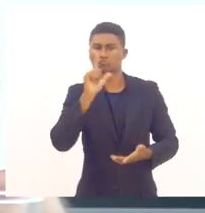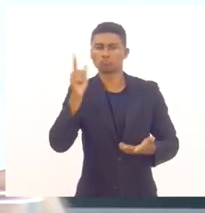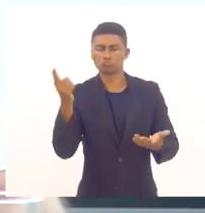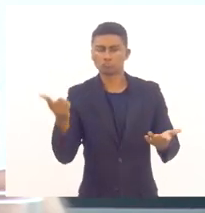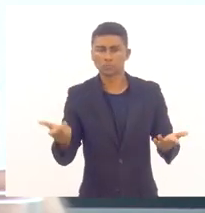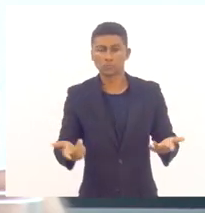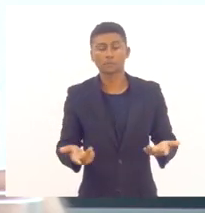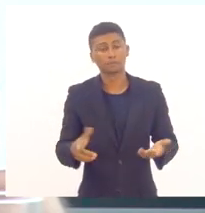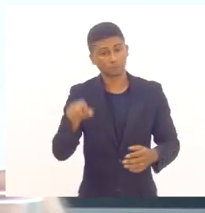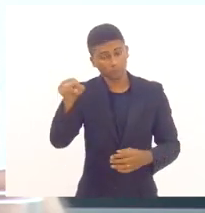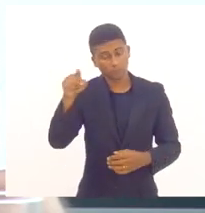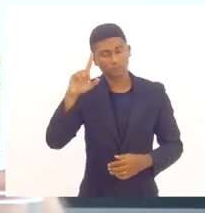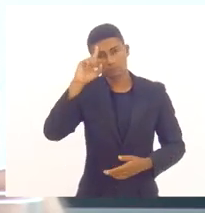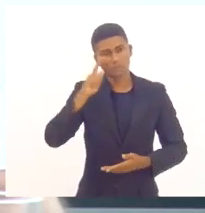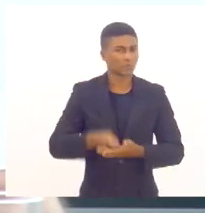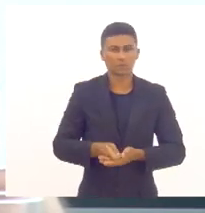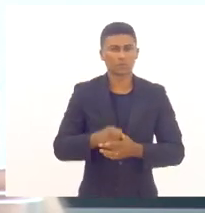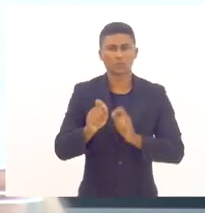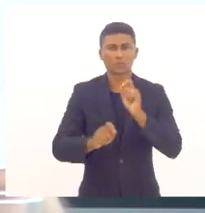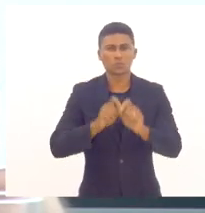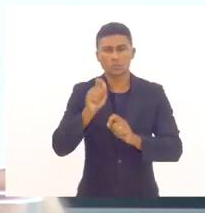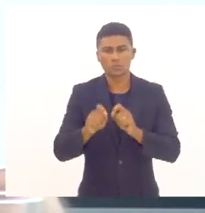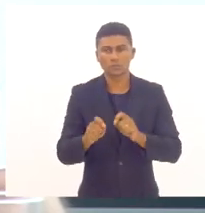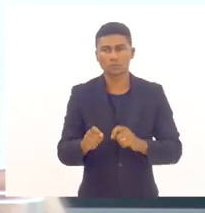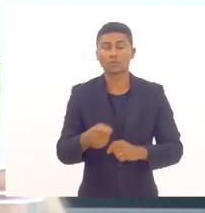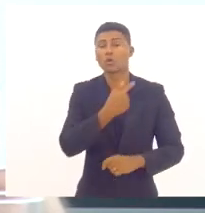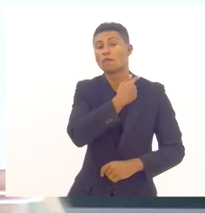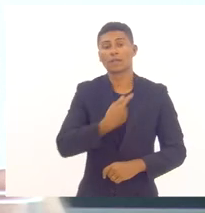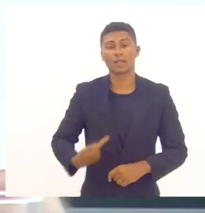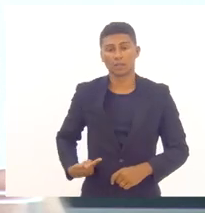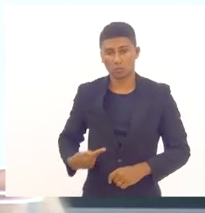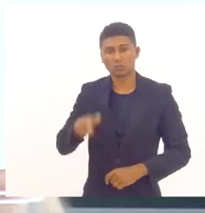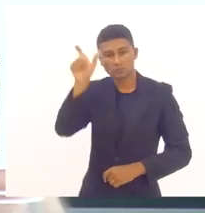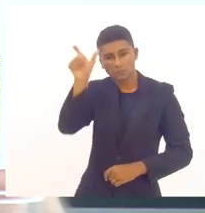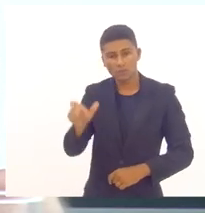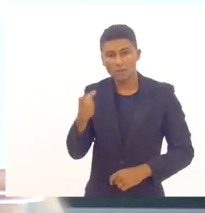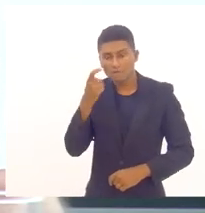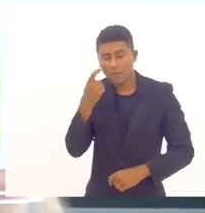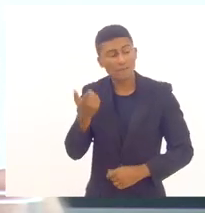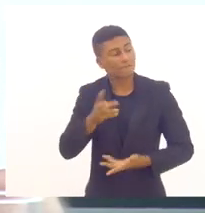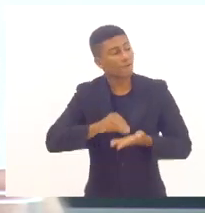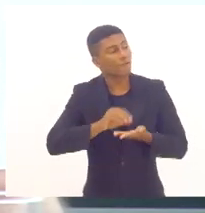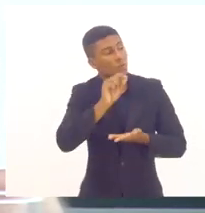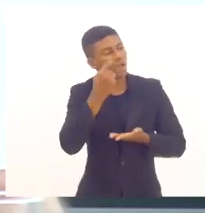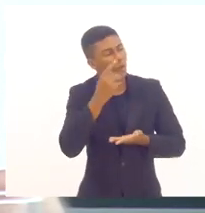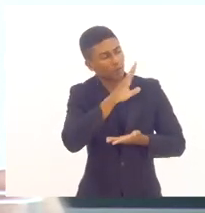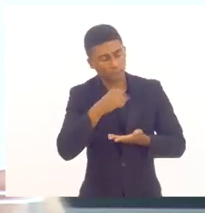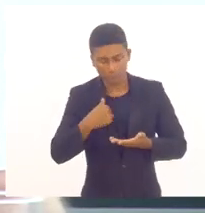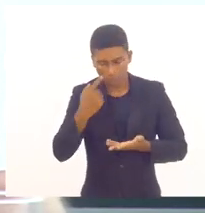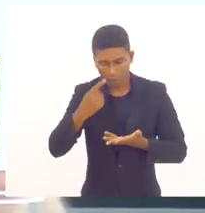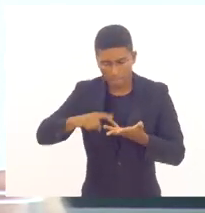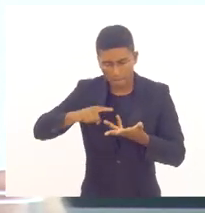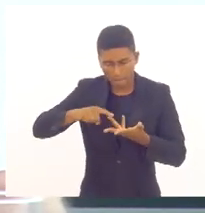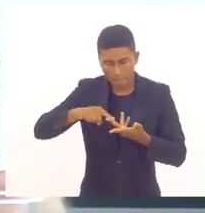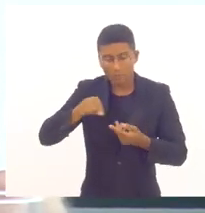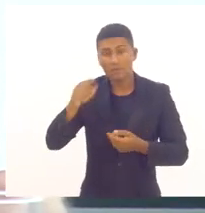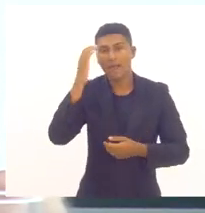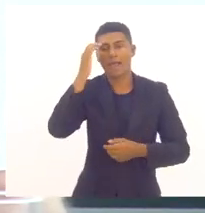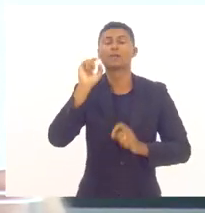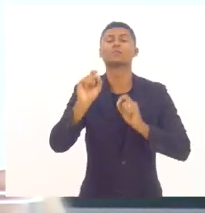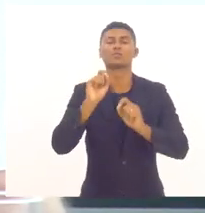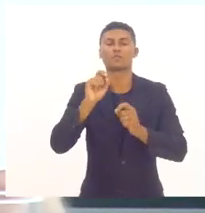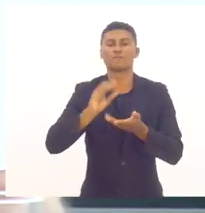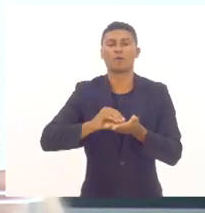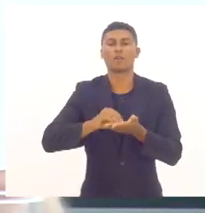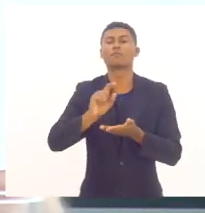e resolveu ver no gabinete do governo qual era o procedimento. E o procedimento que eles entenderam que tinha que ser feito era